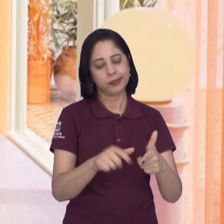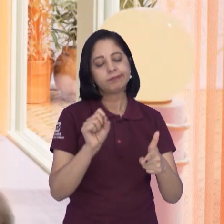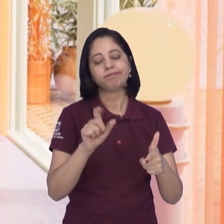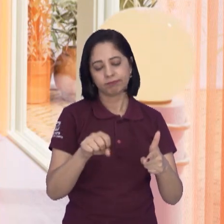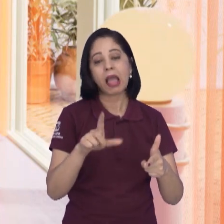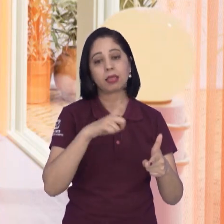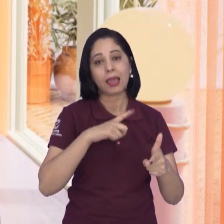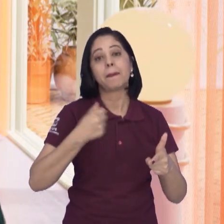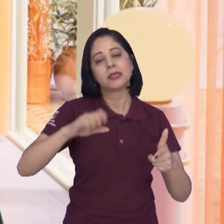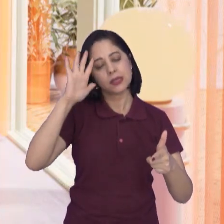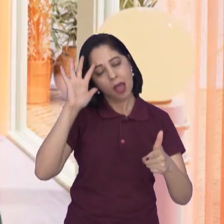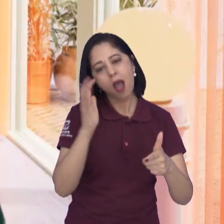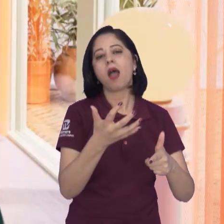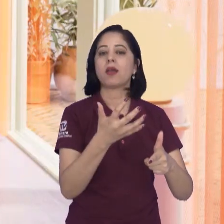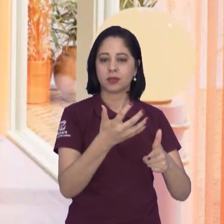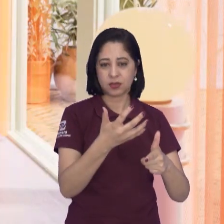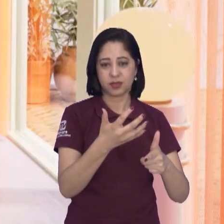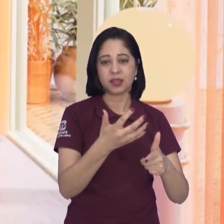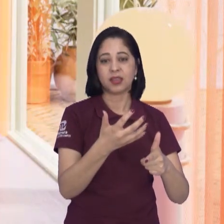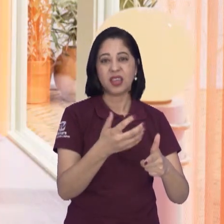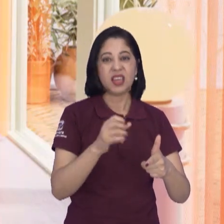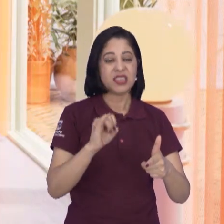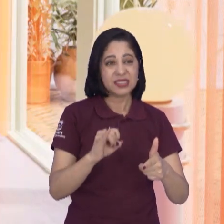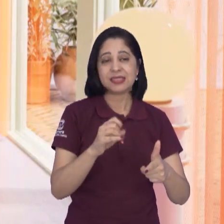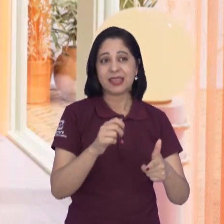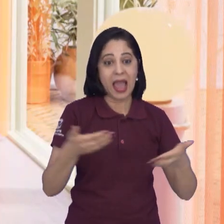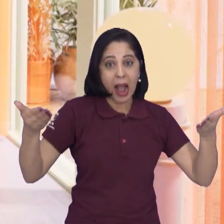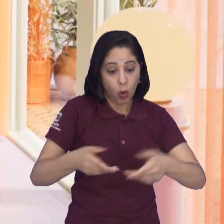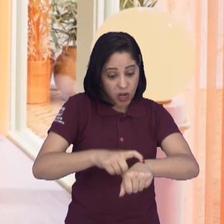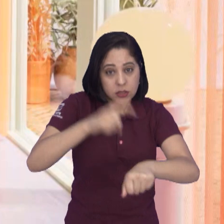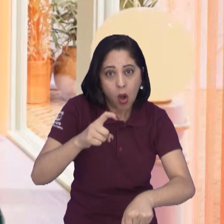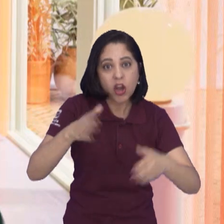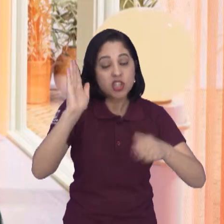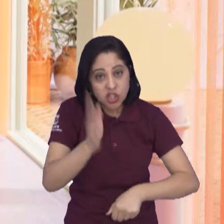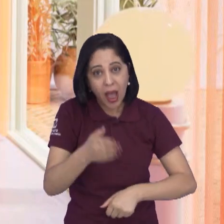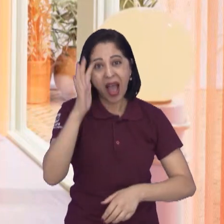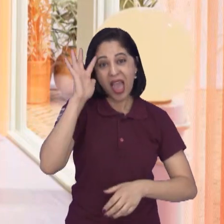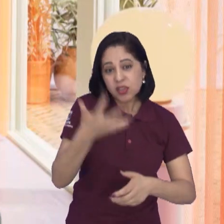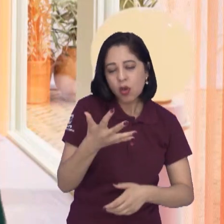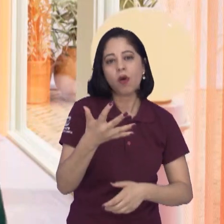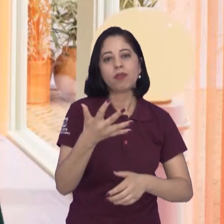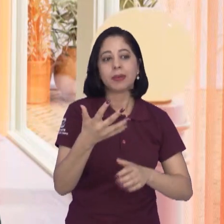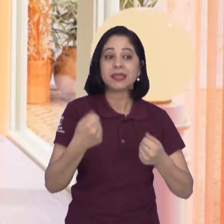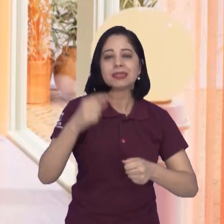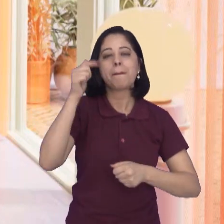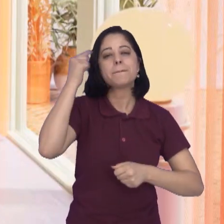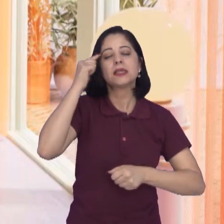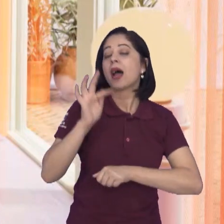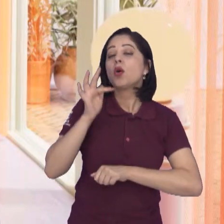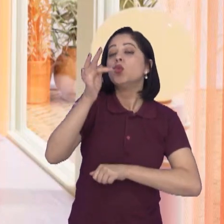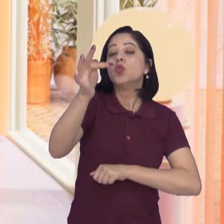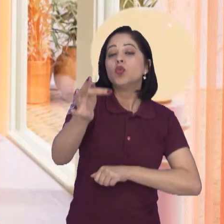né, resolver, se não resolver, né, de uma hora para outra, assim, mas minimizar e a gente caminhar para frente, né? Então,